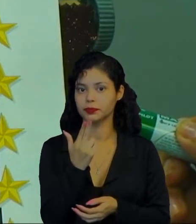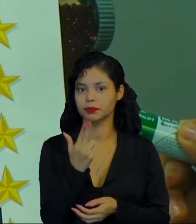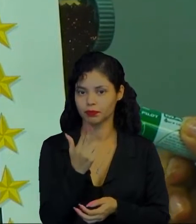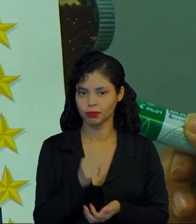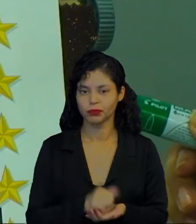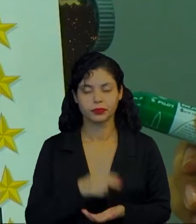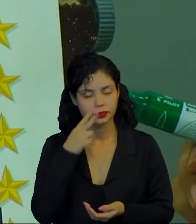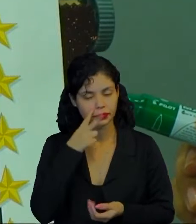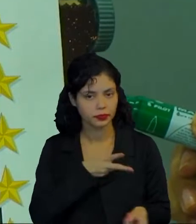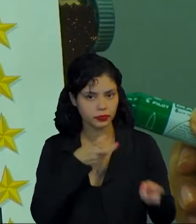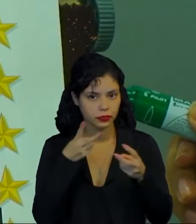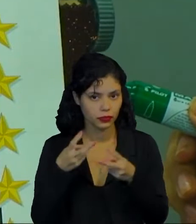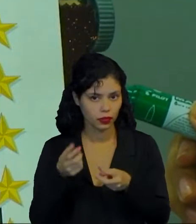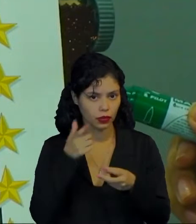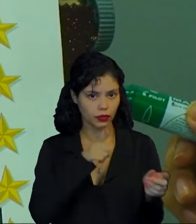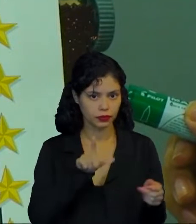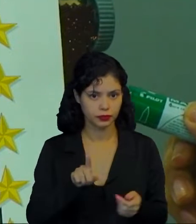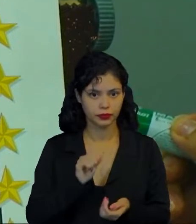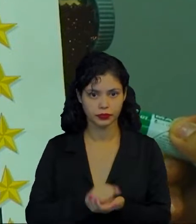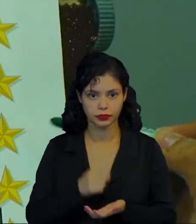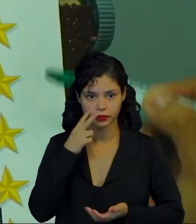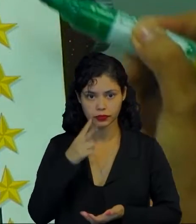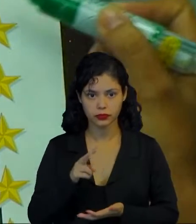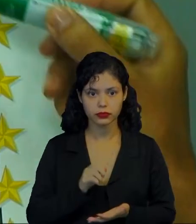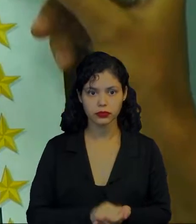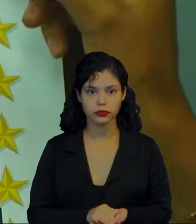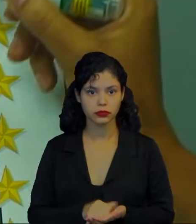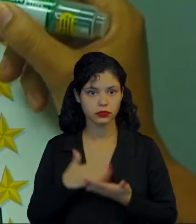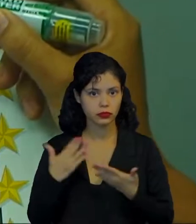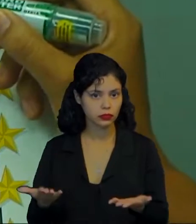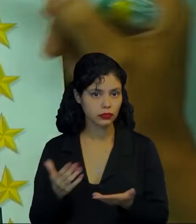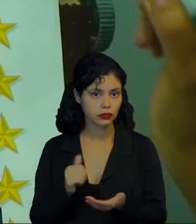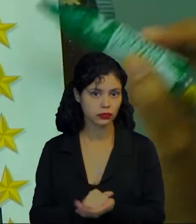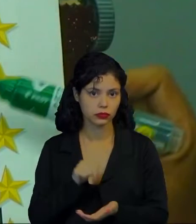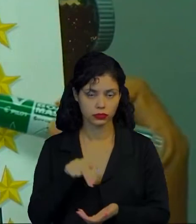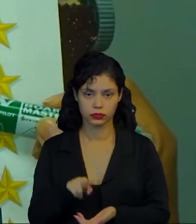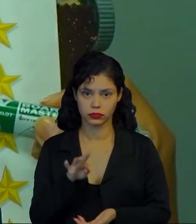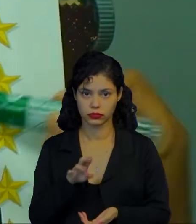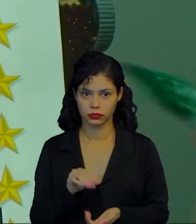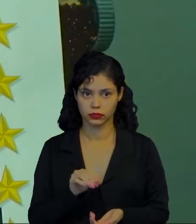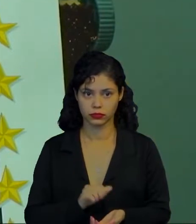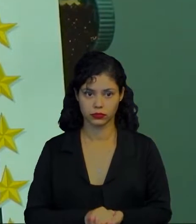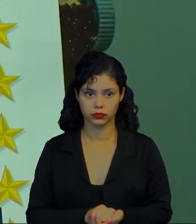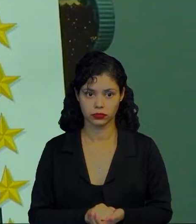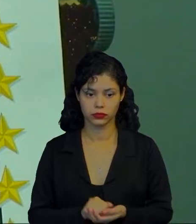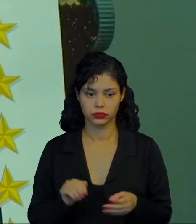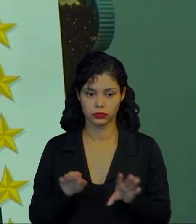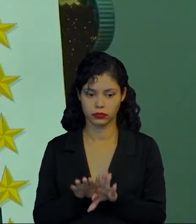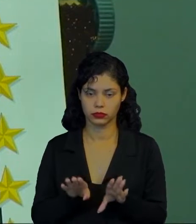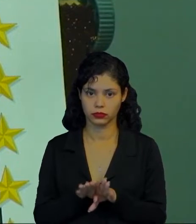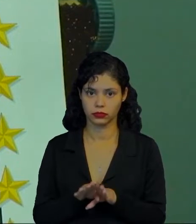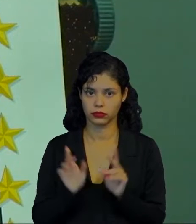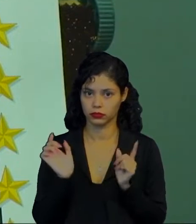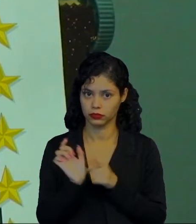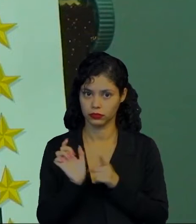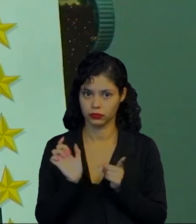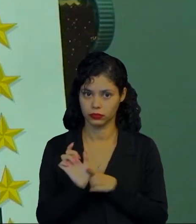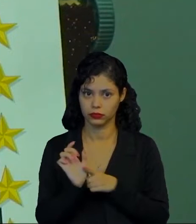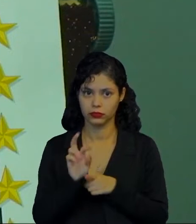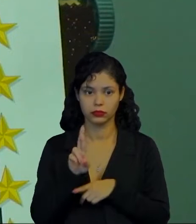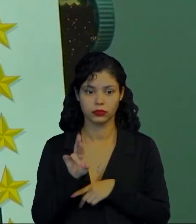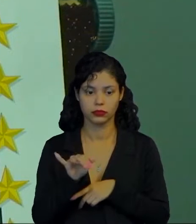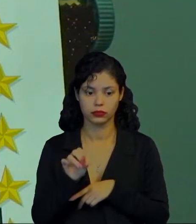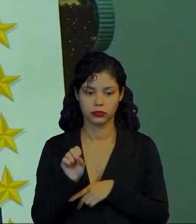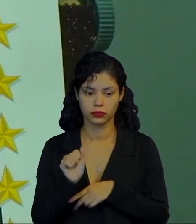semelhantes. Vocês conseguem ver isso? Então, maluco e matuto são palavras que